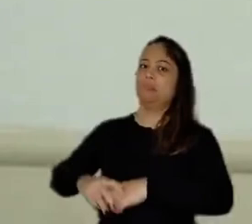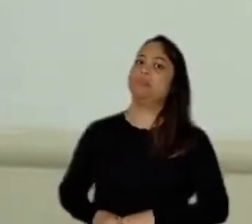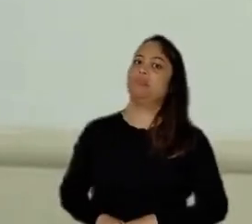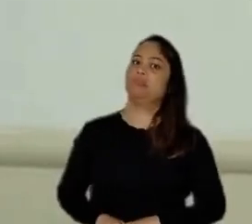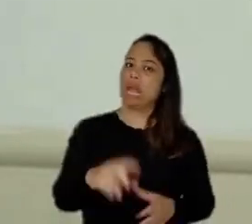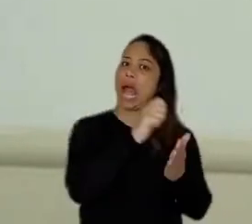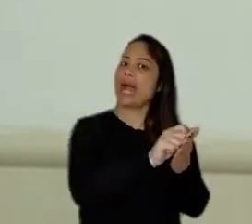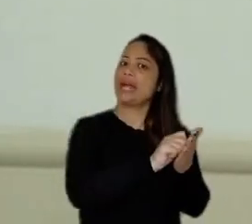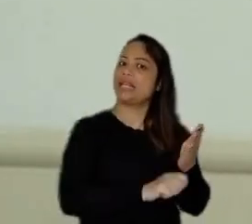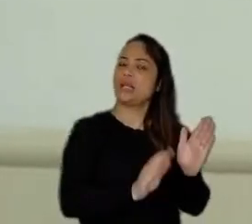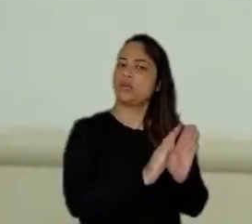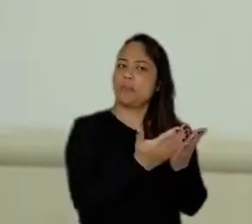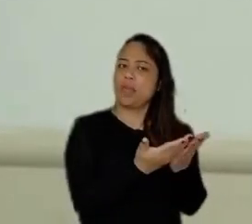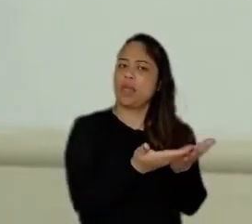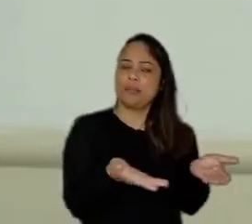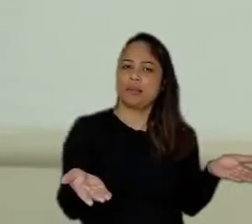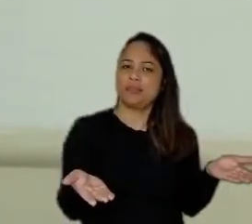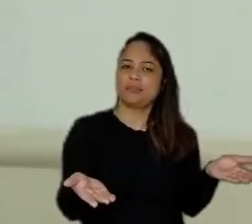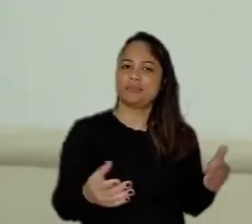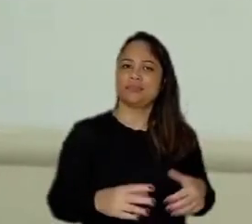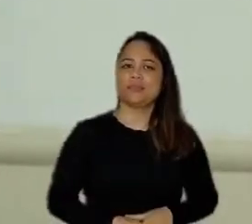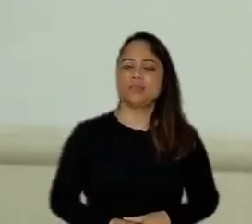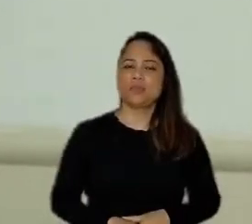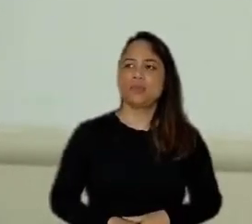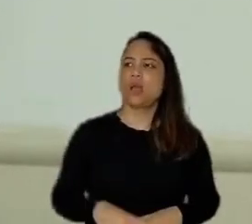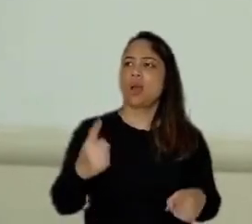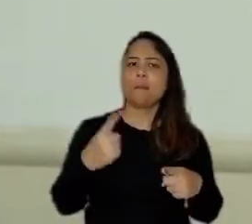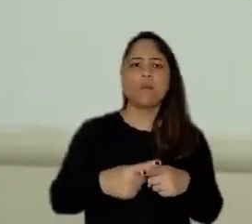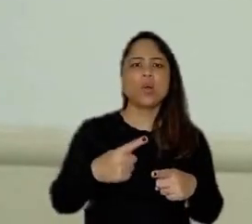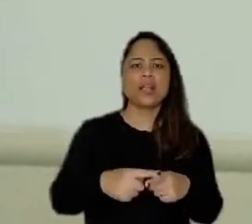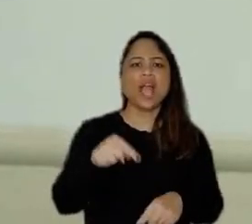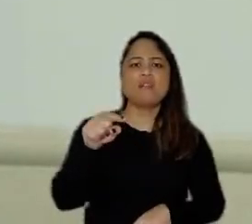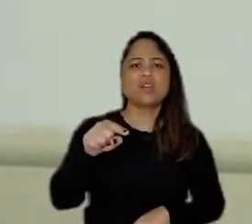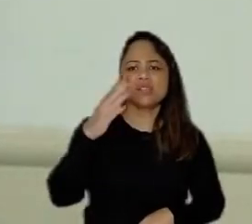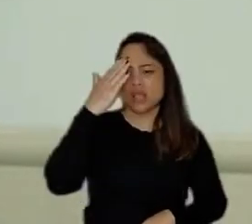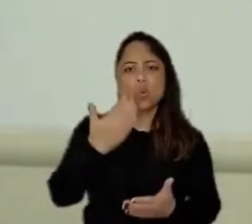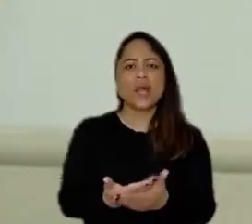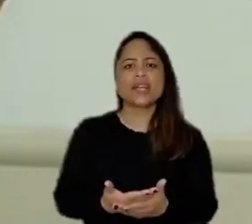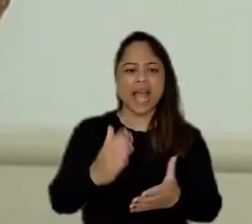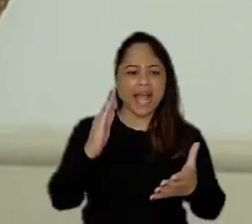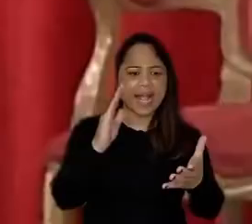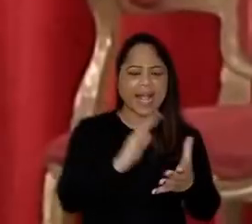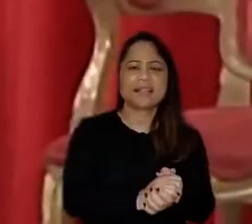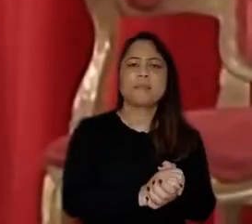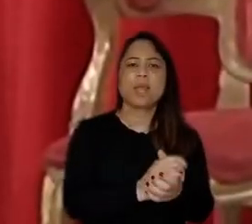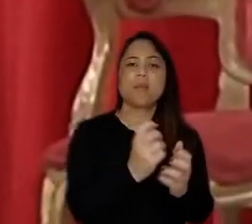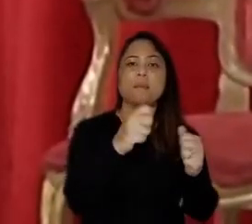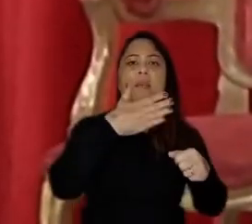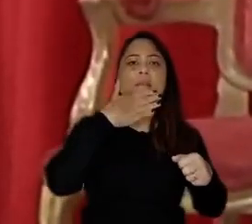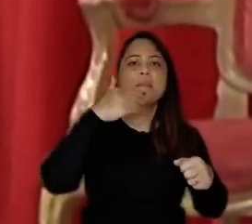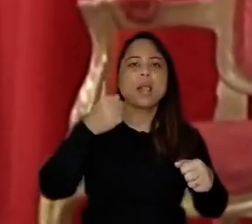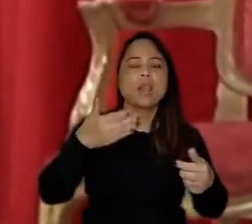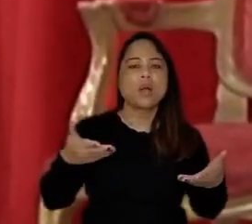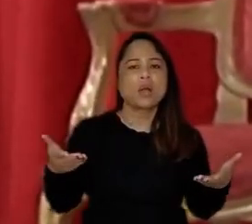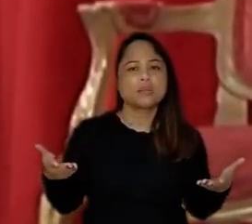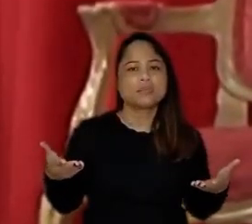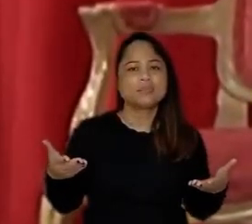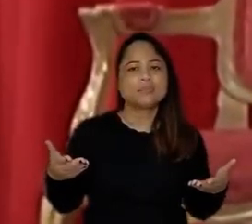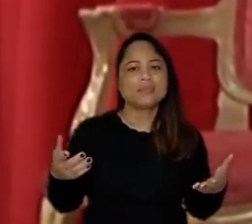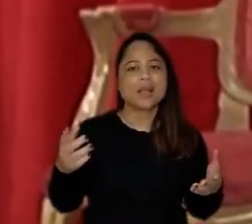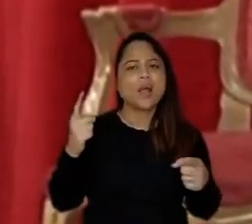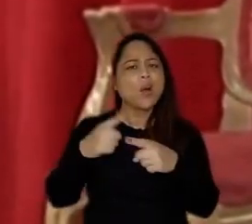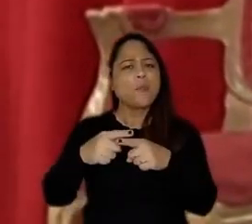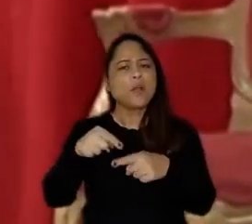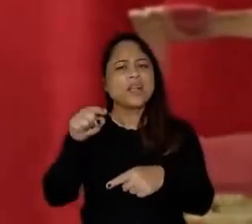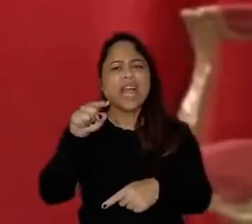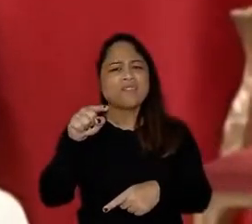Assim? Então por que ela não acredita na restauração do seu casamento? É mais difícil do que transportar montanhas? Por que você